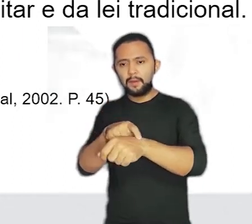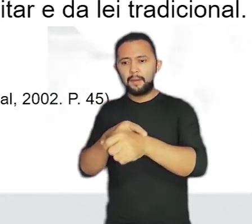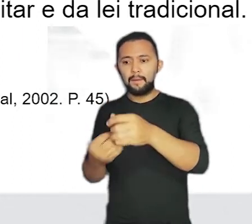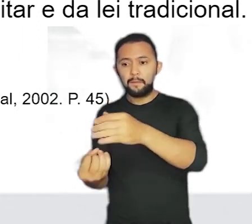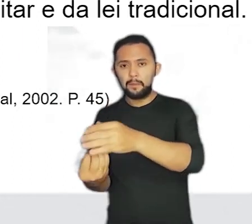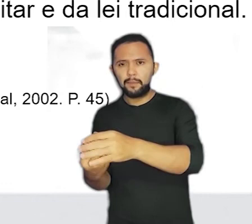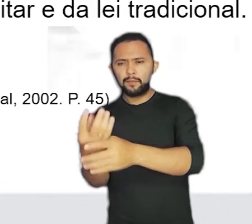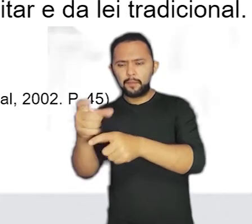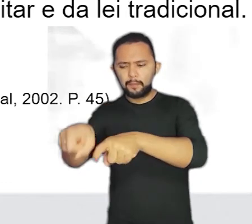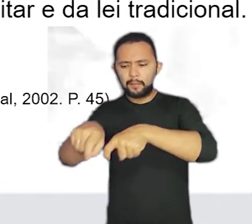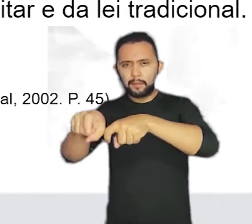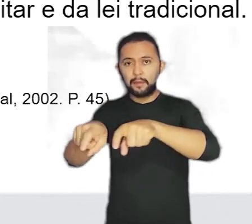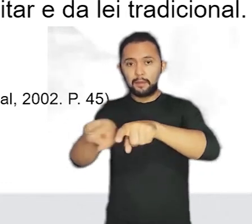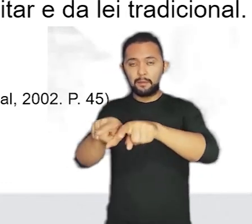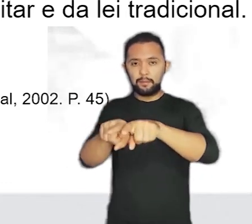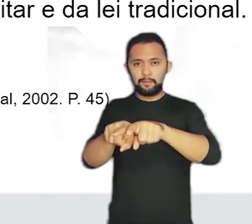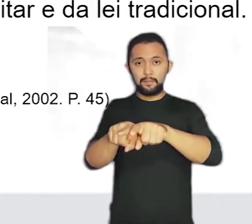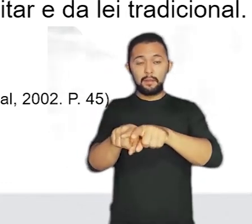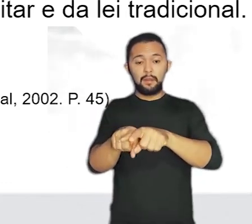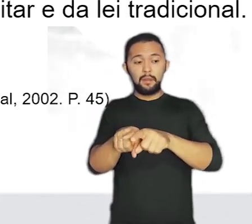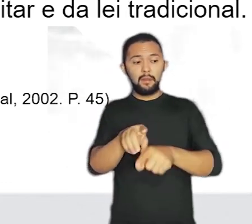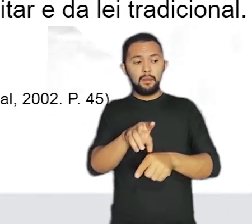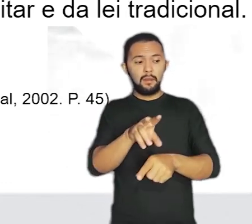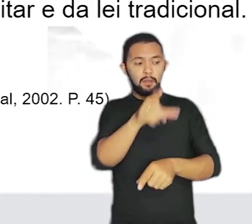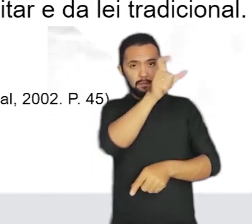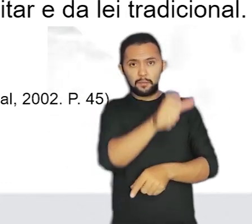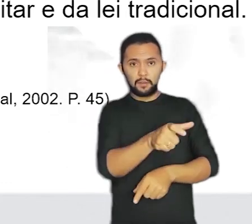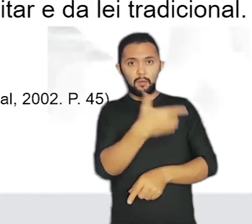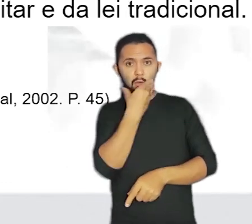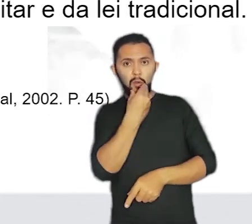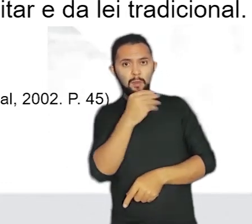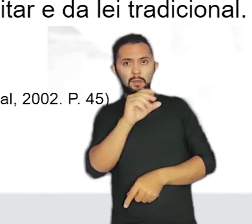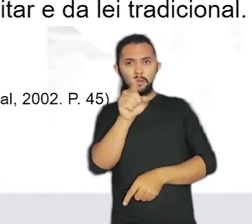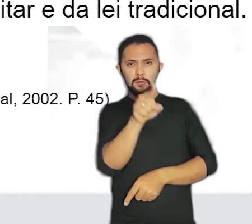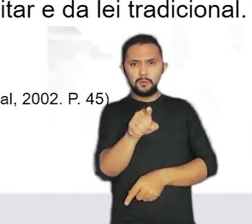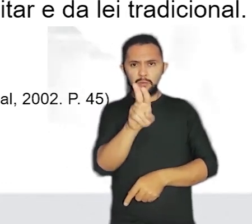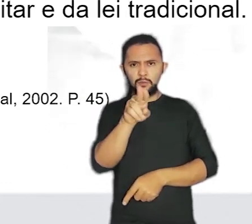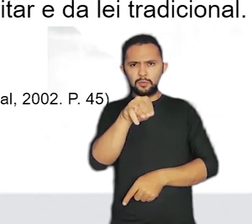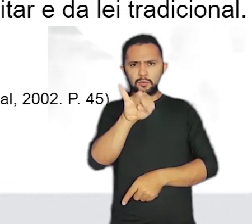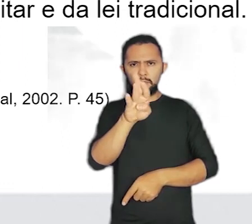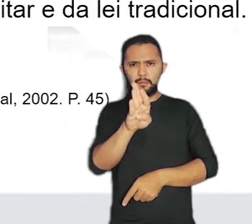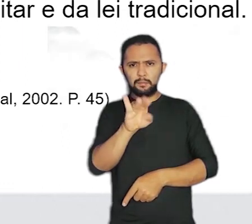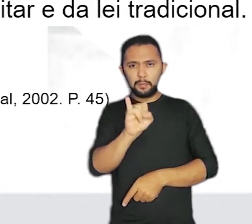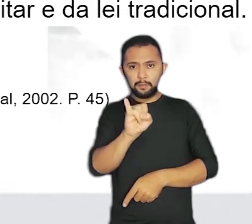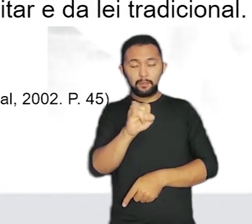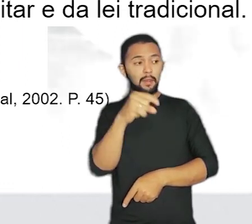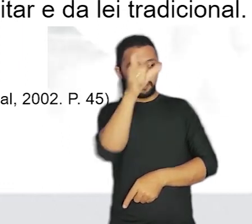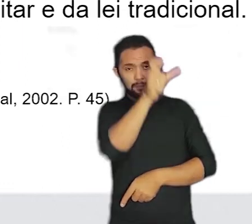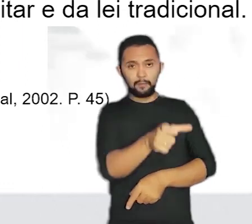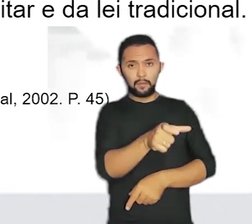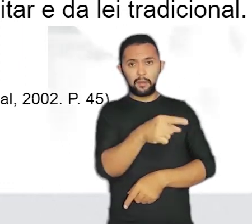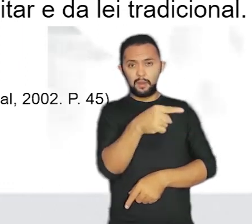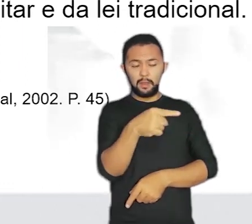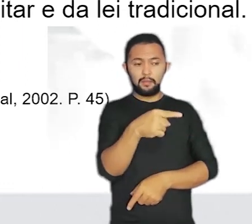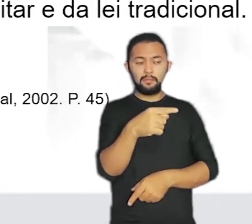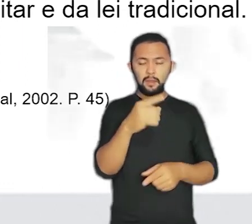gado. Elegiam vitaliciamente um zumbi, o senhor da força militar e da lei tradicional. Não havia